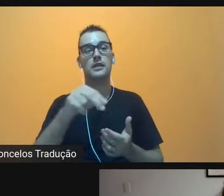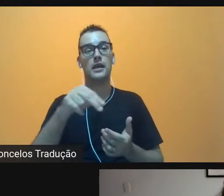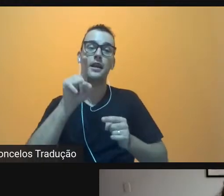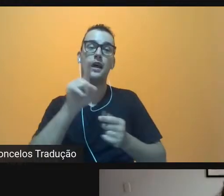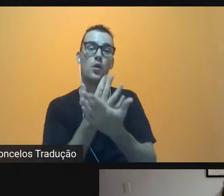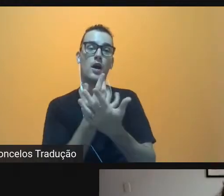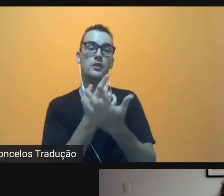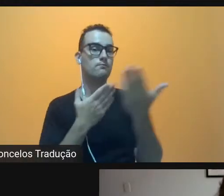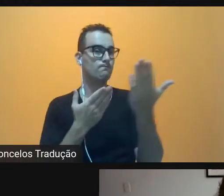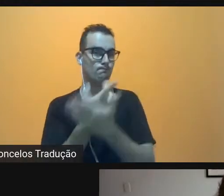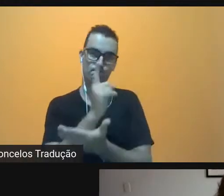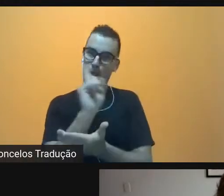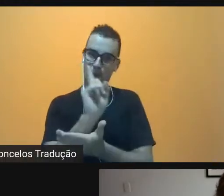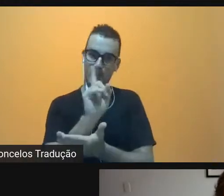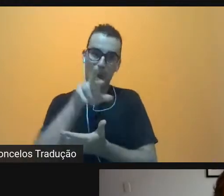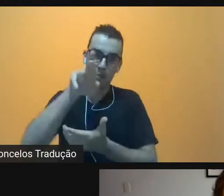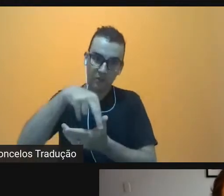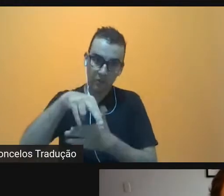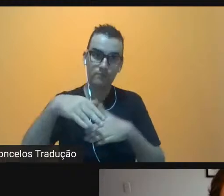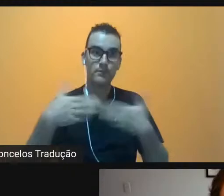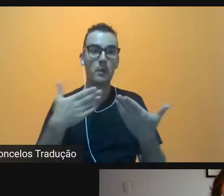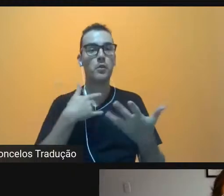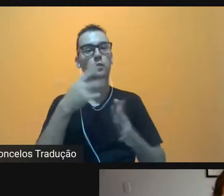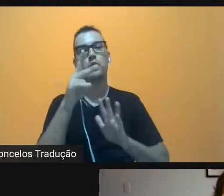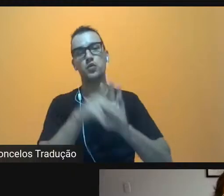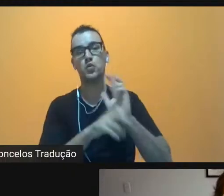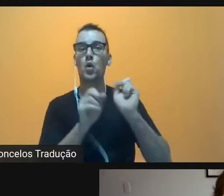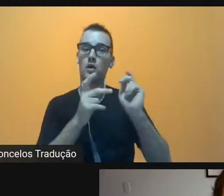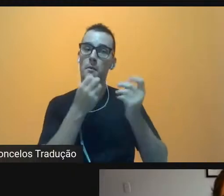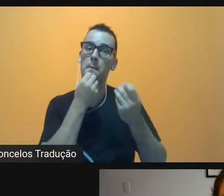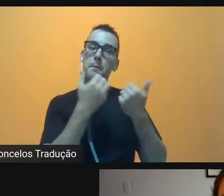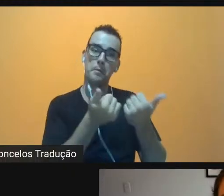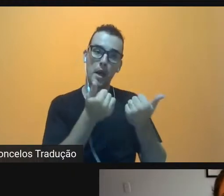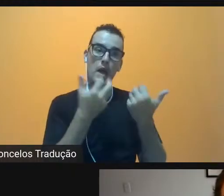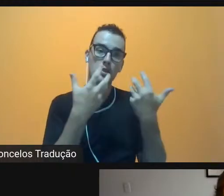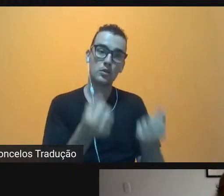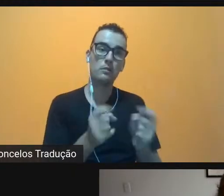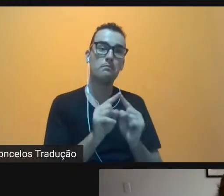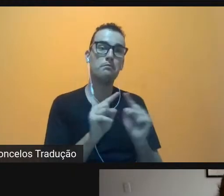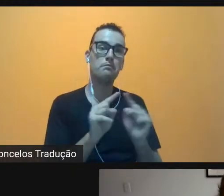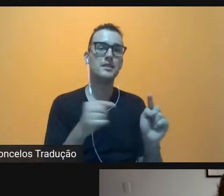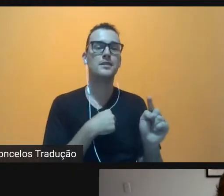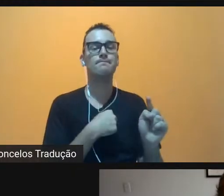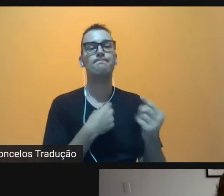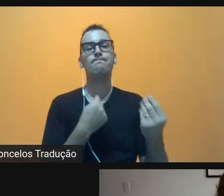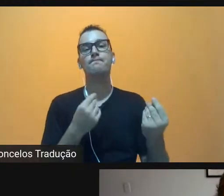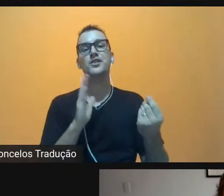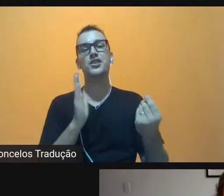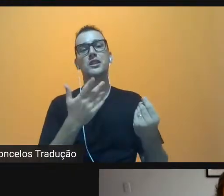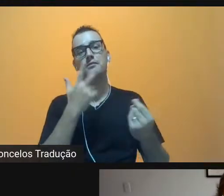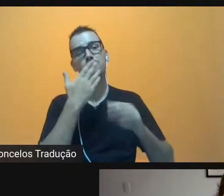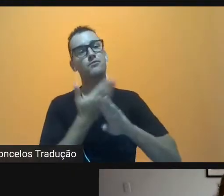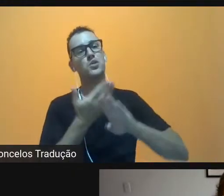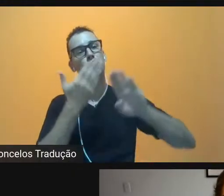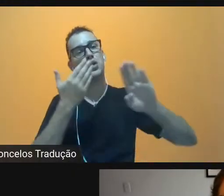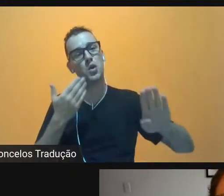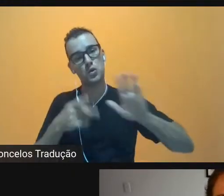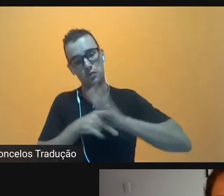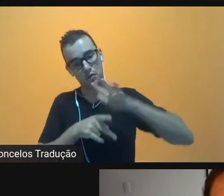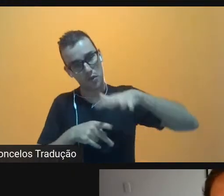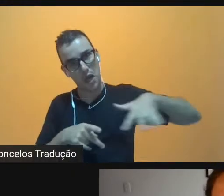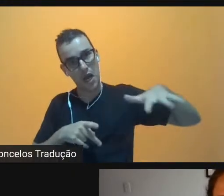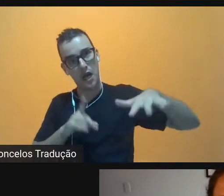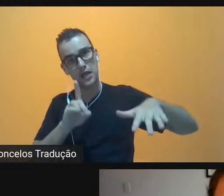e o meu projeto, ele até foi bem acolhido, mas eu já estava muito tempo afastada do design, eu estava